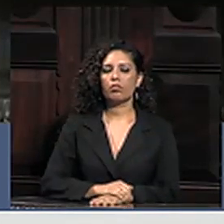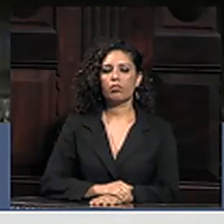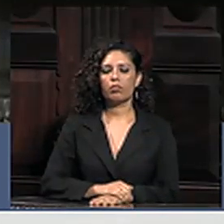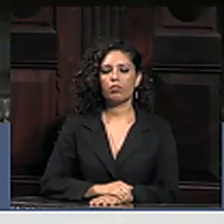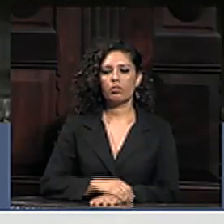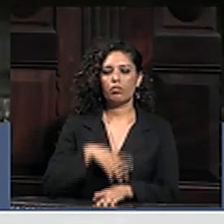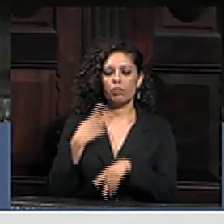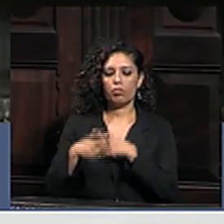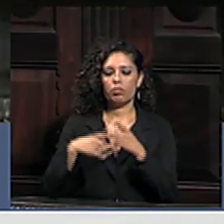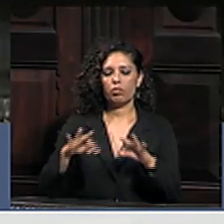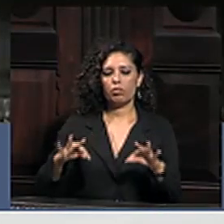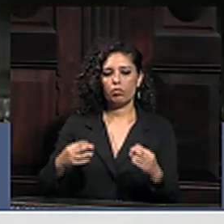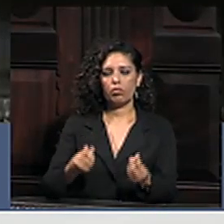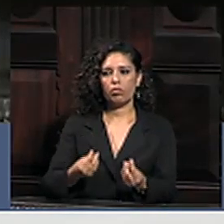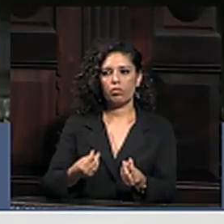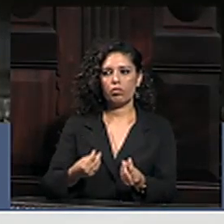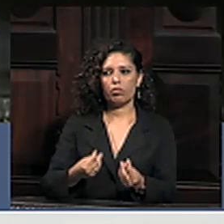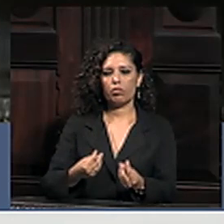Com os pareceres emitidos,